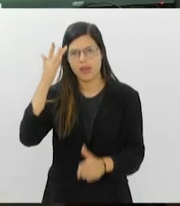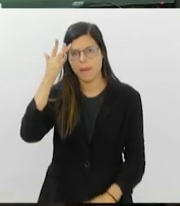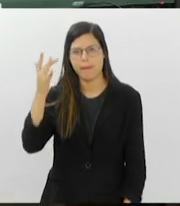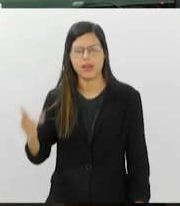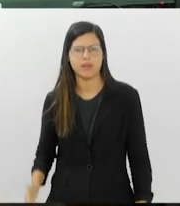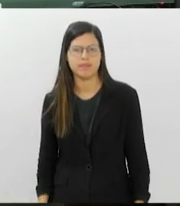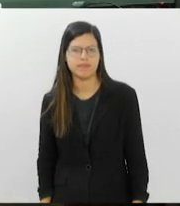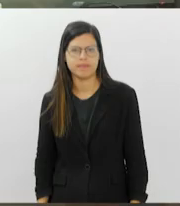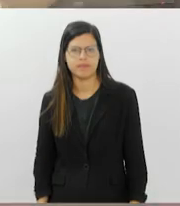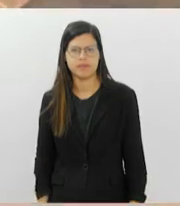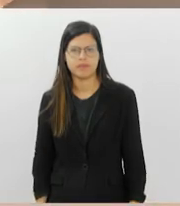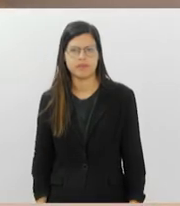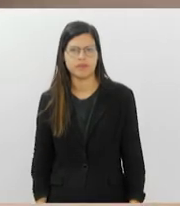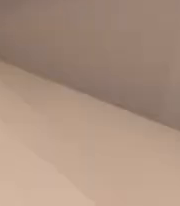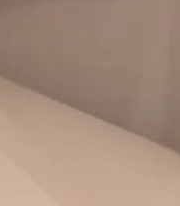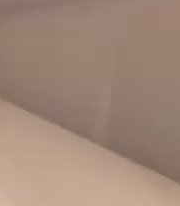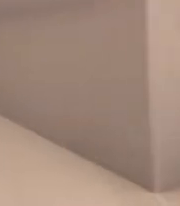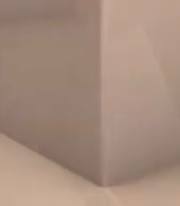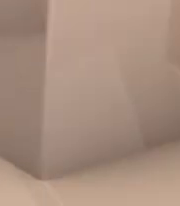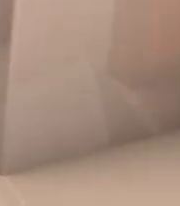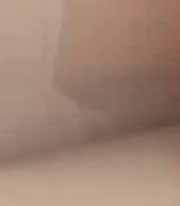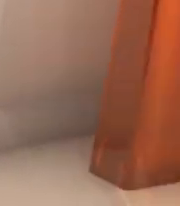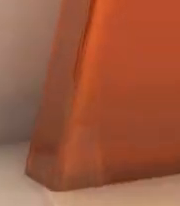E aí